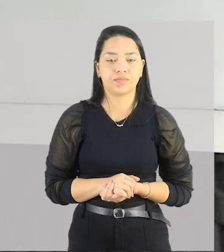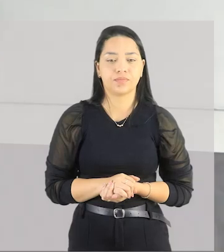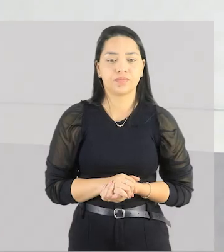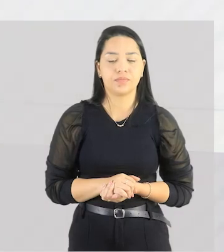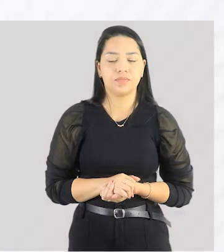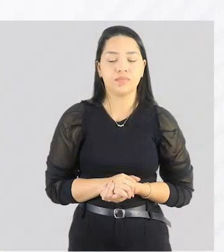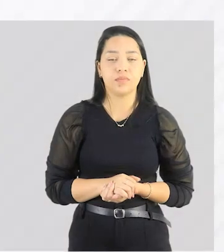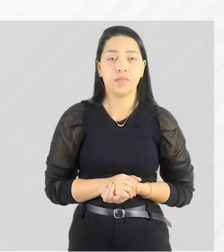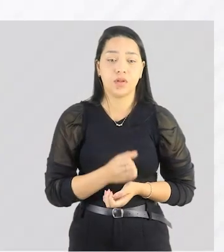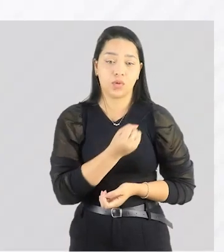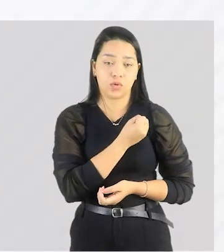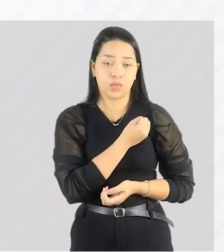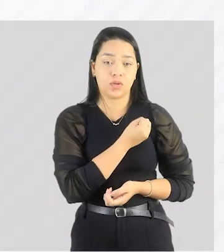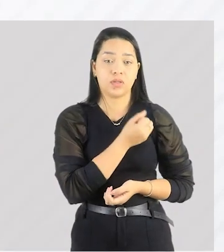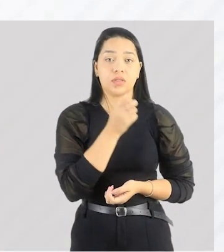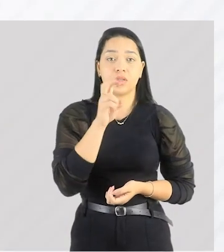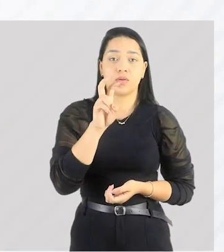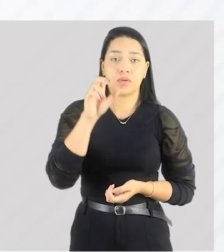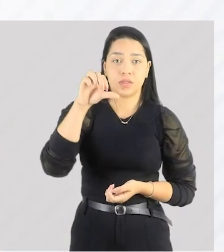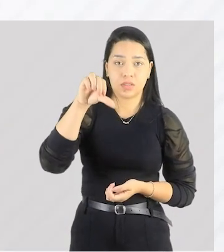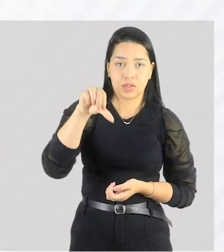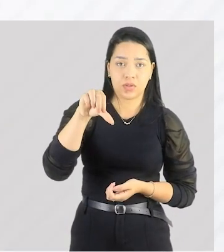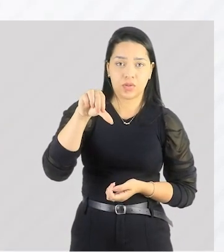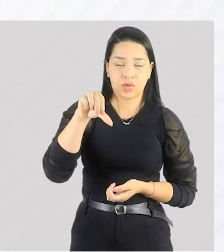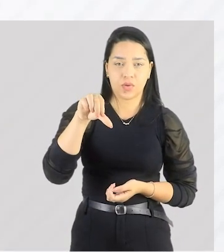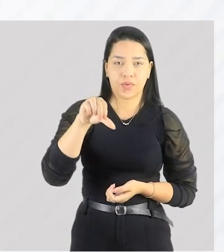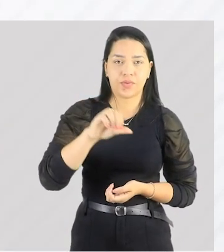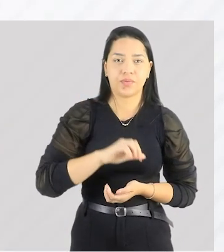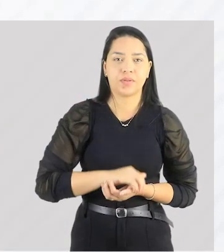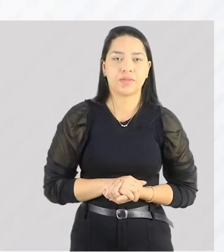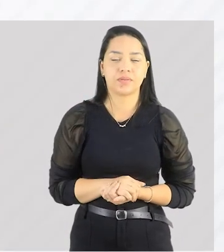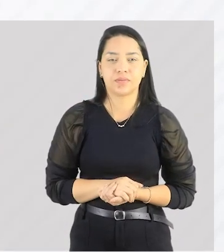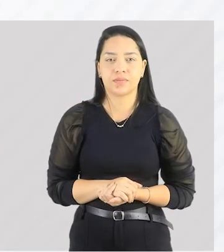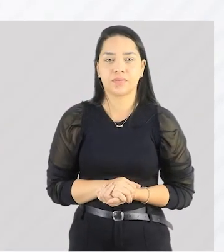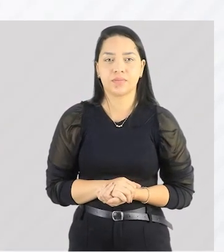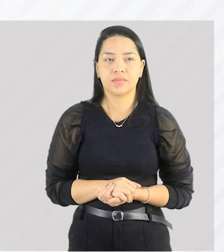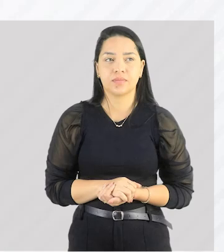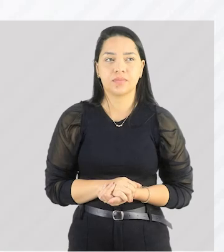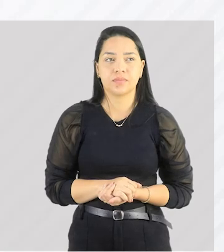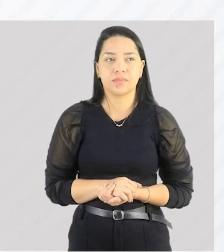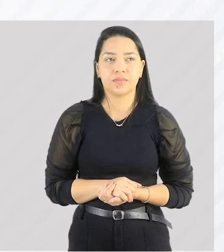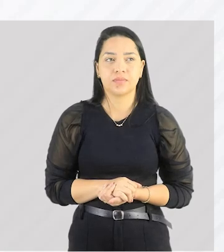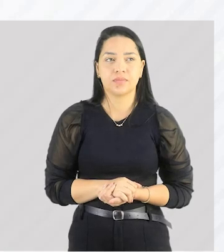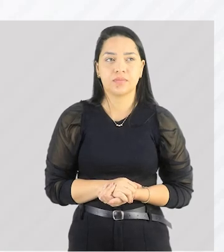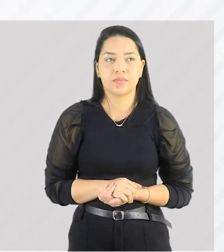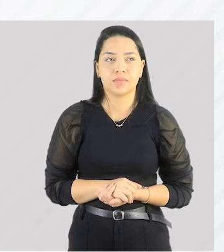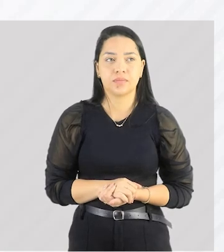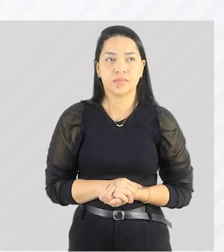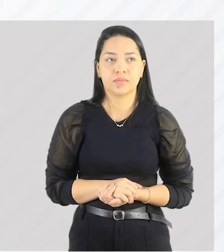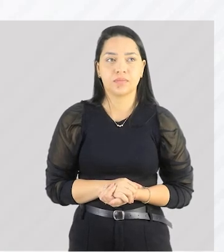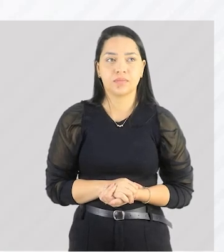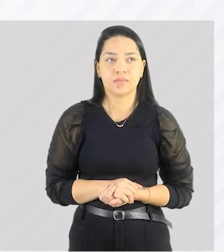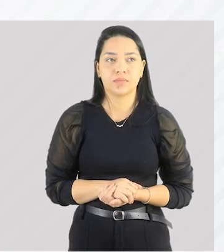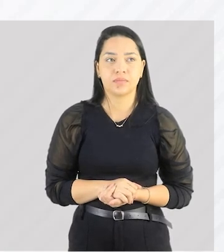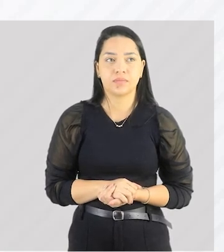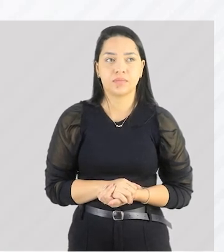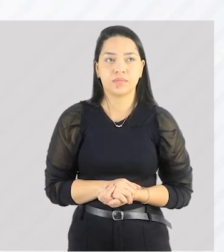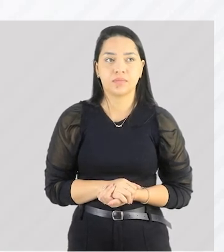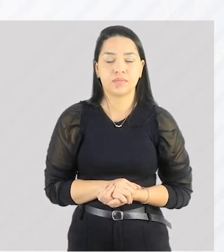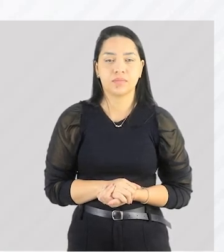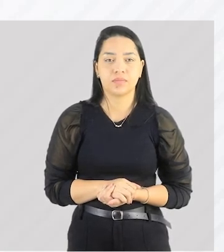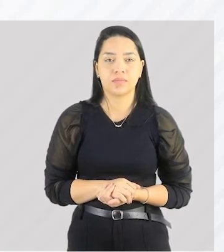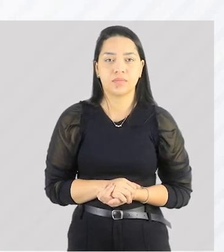Questão de número 59. Questão de número 59. Bora